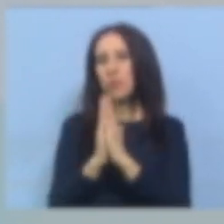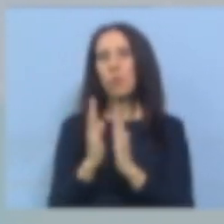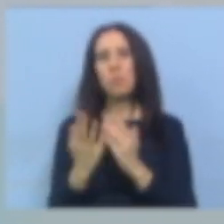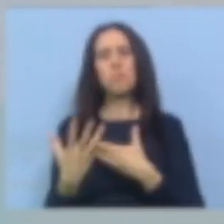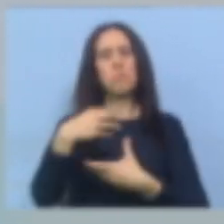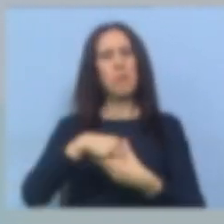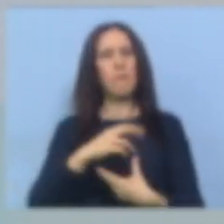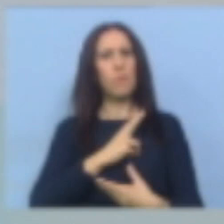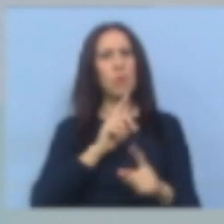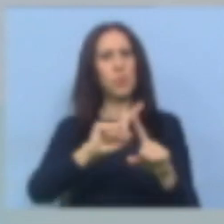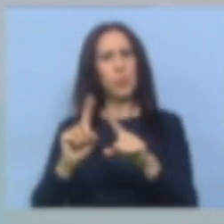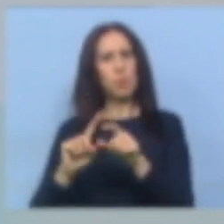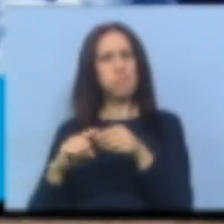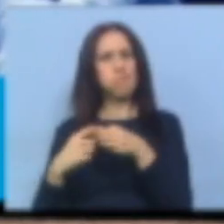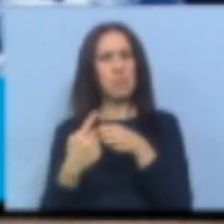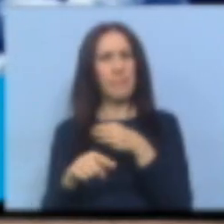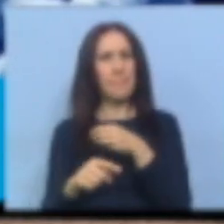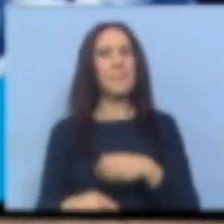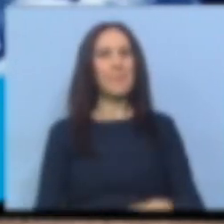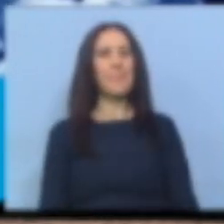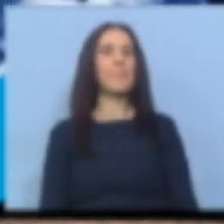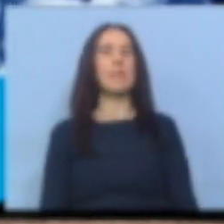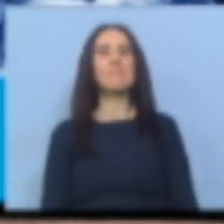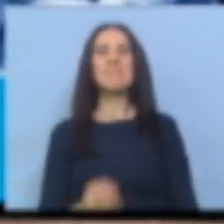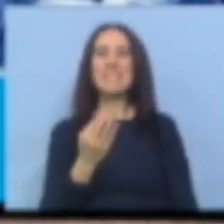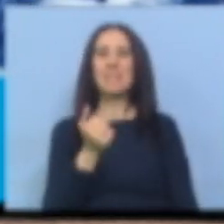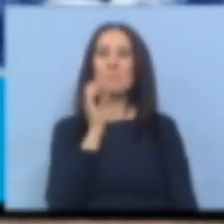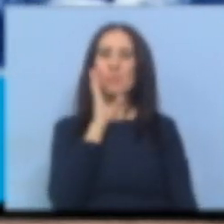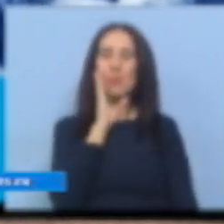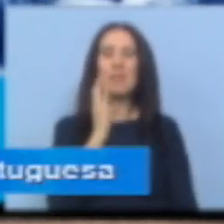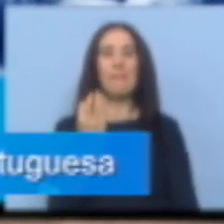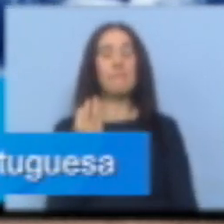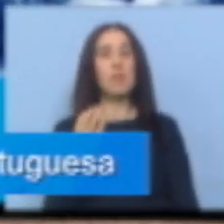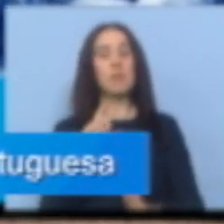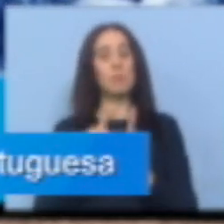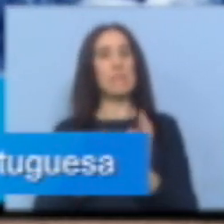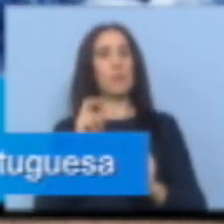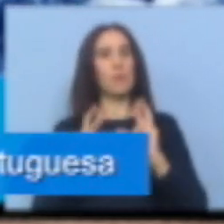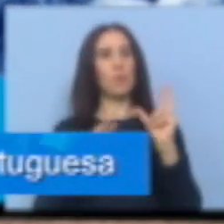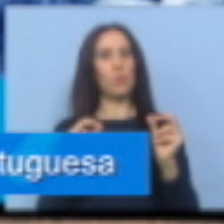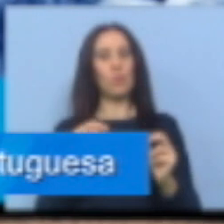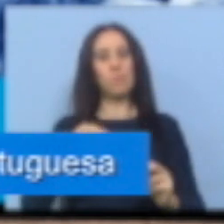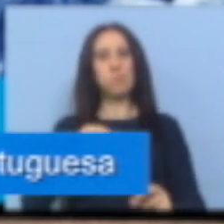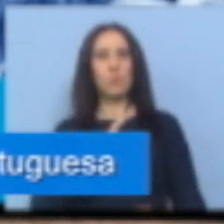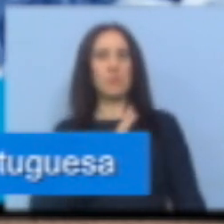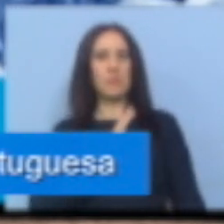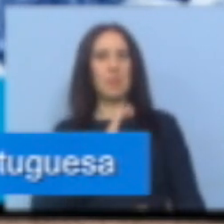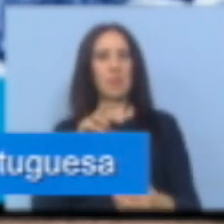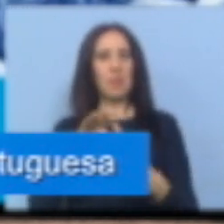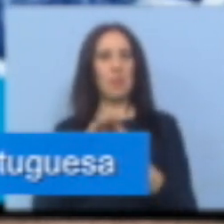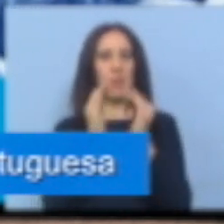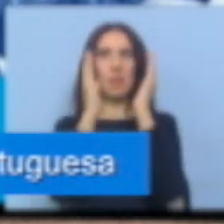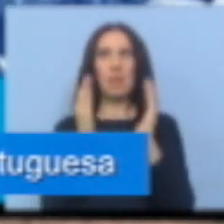agrupa várias faculdades. Sim, muito boa tarde. De facto, é um projeto inovador dentro da própria universidade, já que se trata